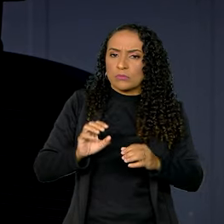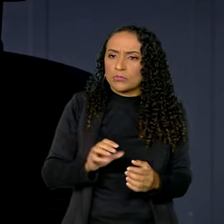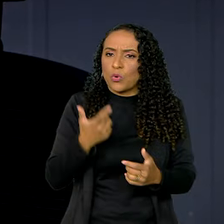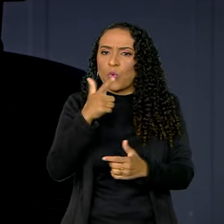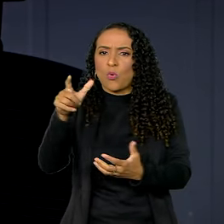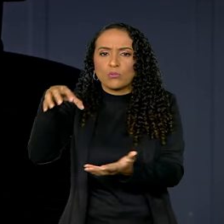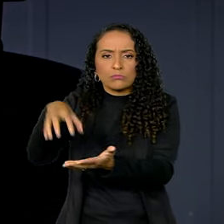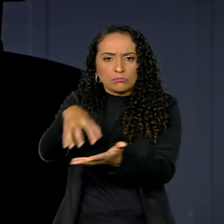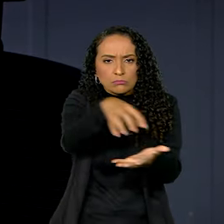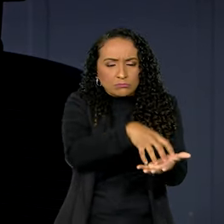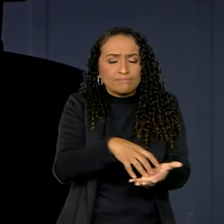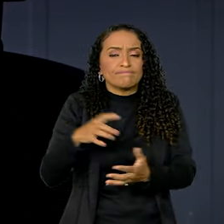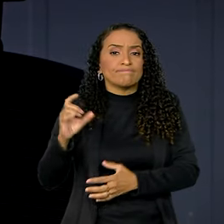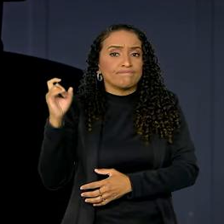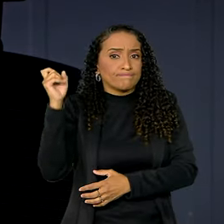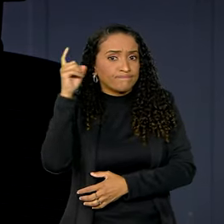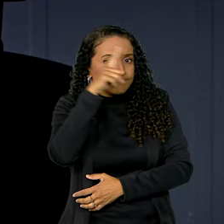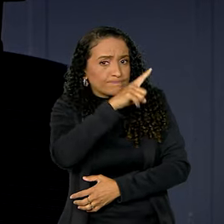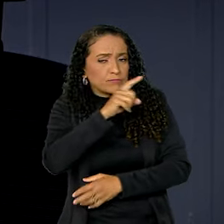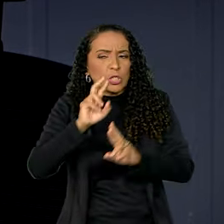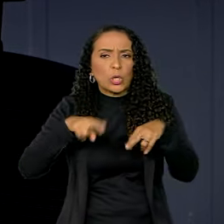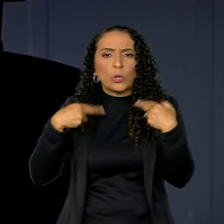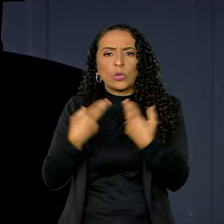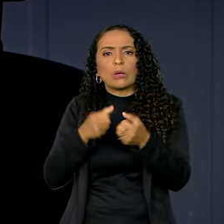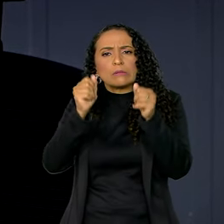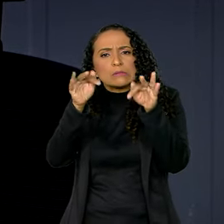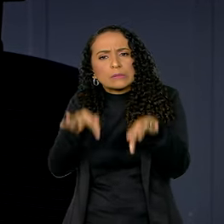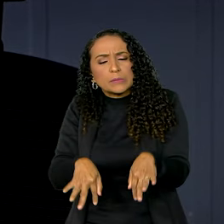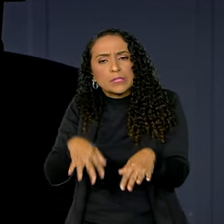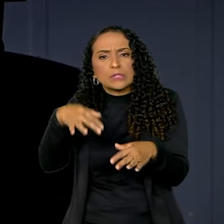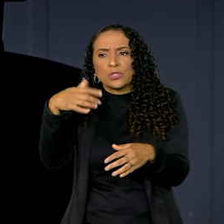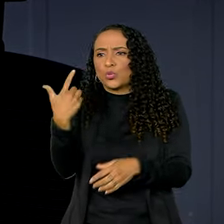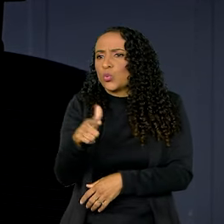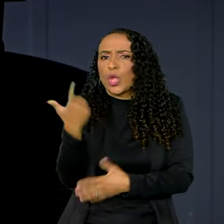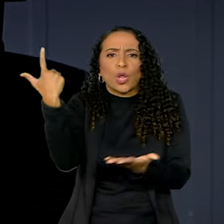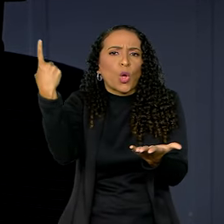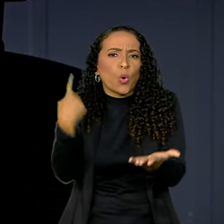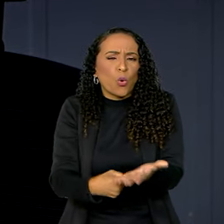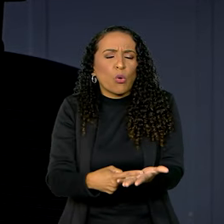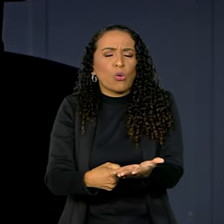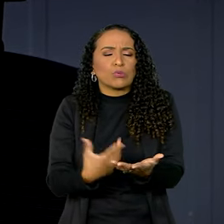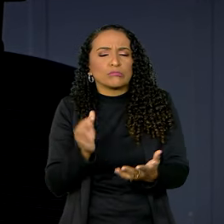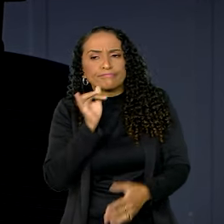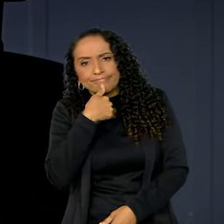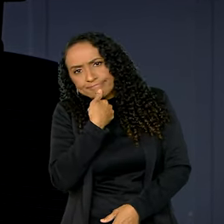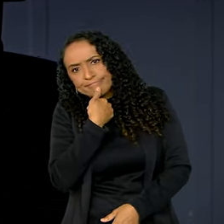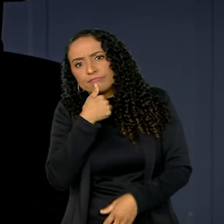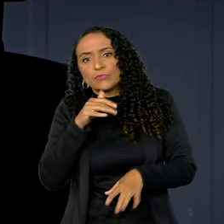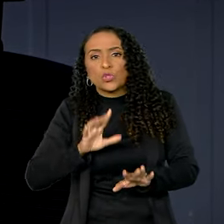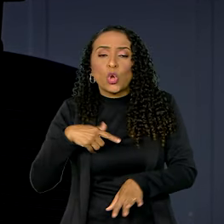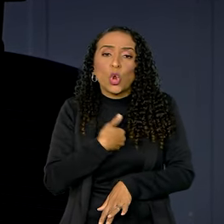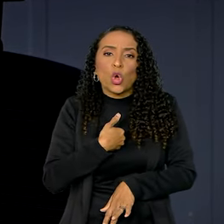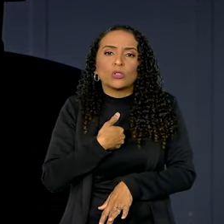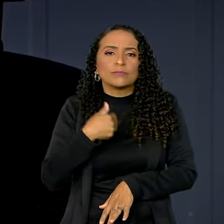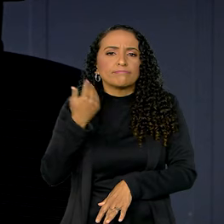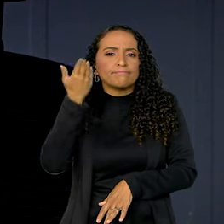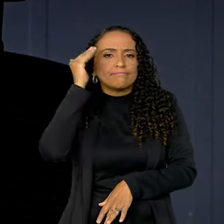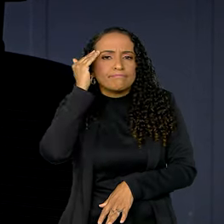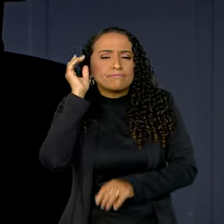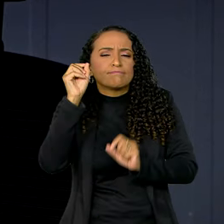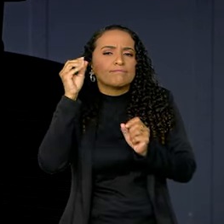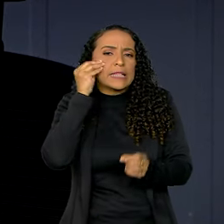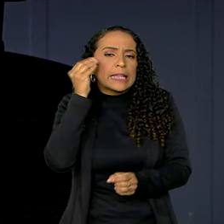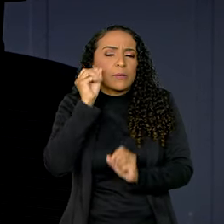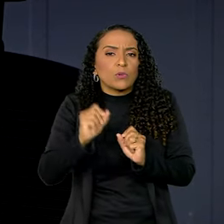organismos são extremamente difíceis a reunião termina num há acordo é muito frustrante para todo mundo e o que nós tentamos imprimir foi em